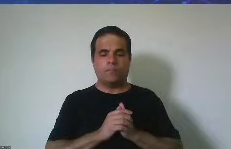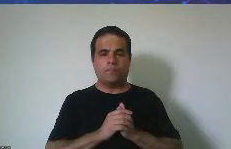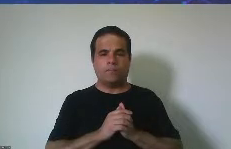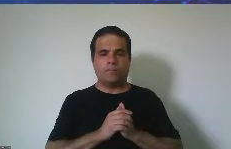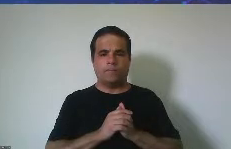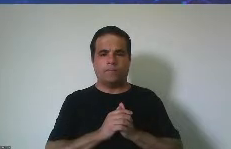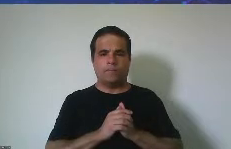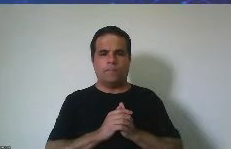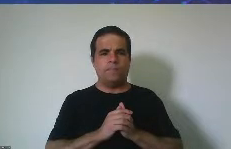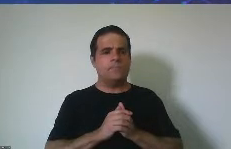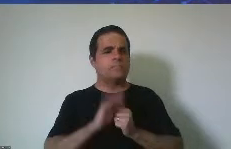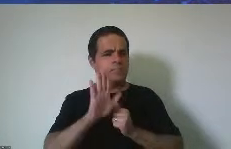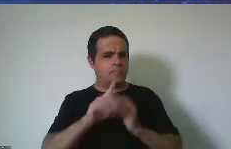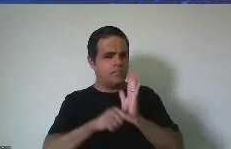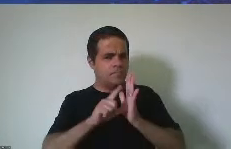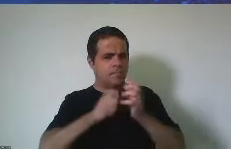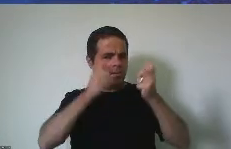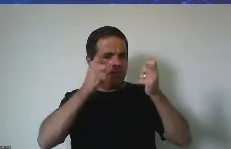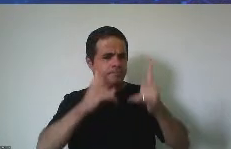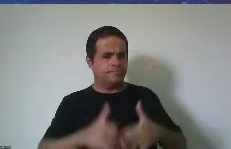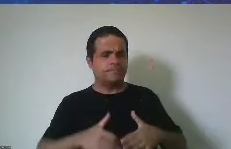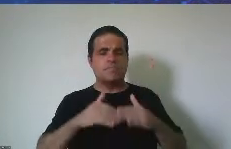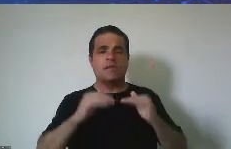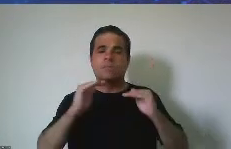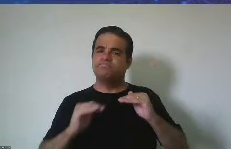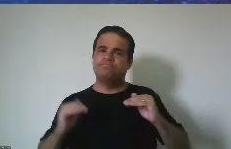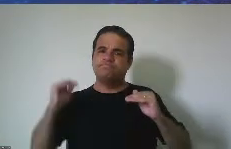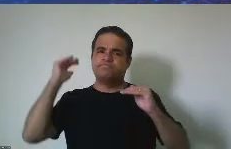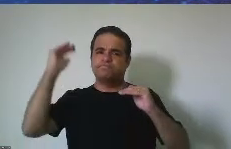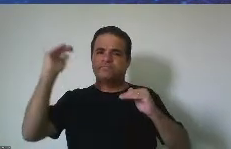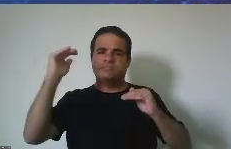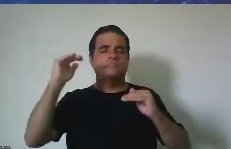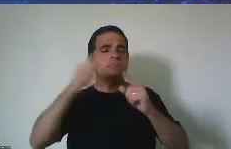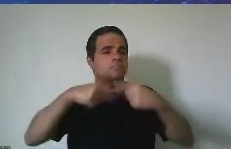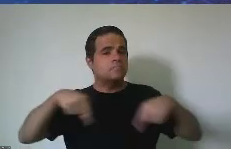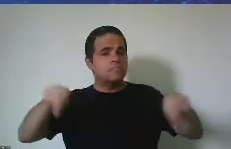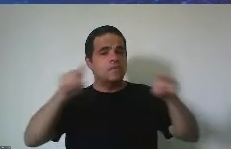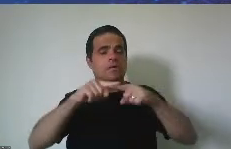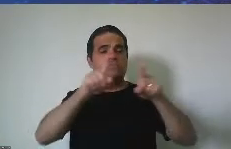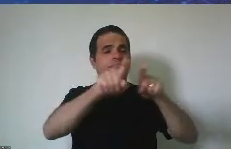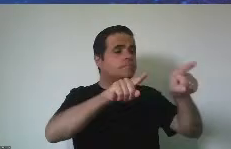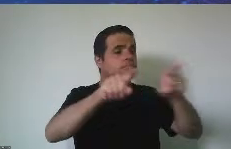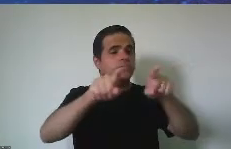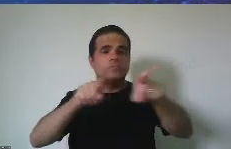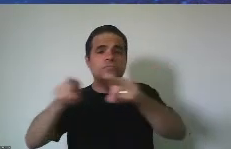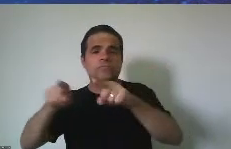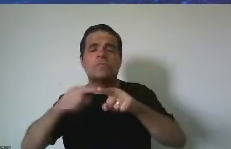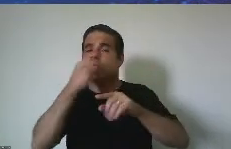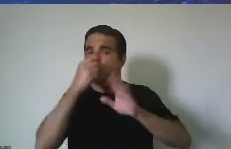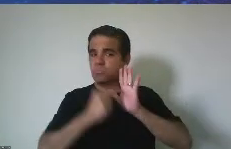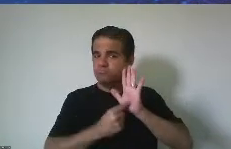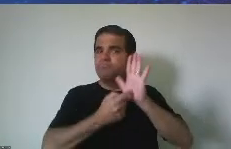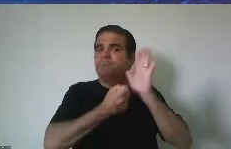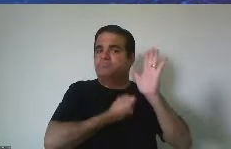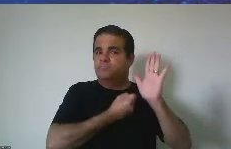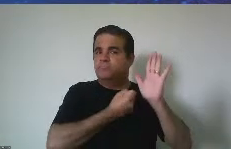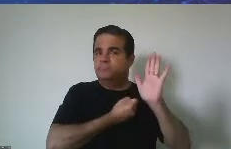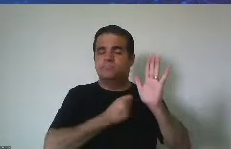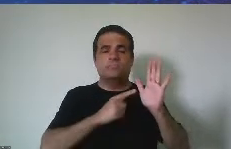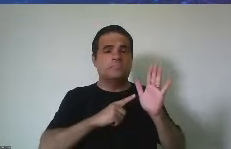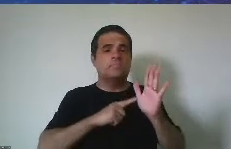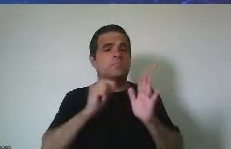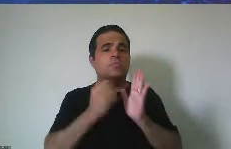quando eu falo que a empresa tá um note acima do que os concorrentes Eu acho que um bom indicador que nós temos é o crescimento